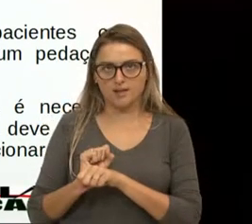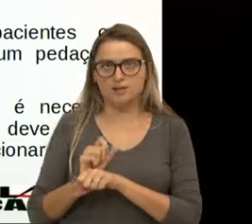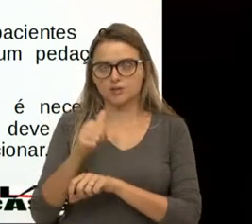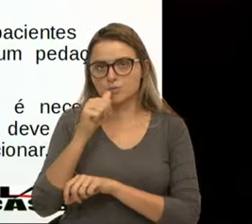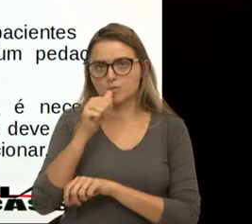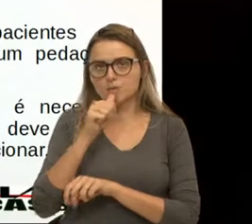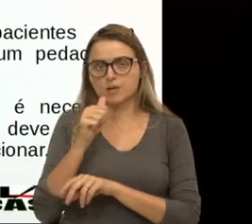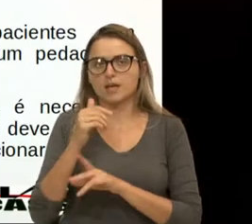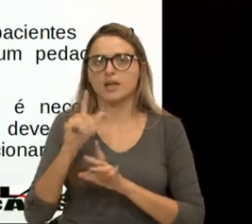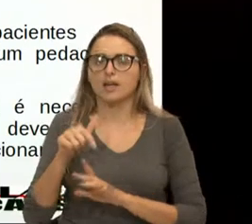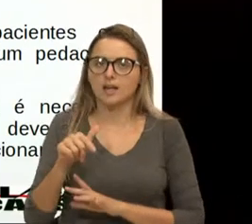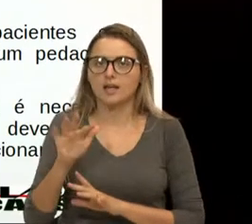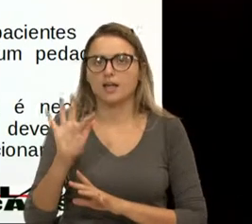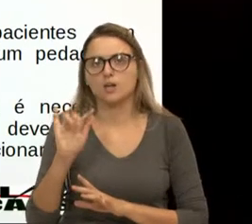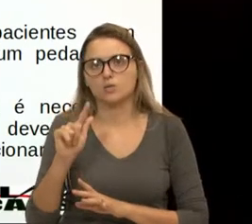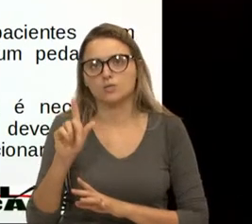regenera